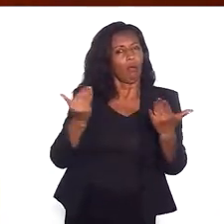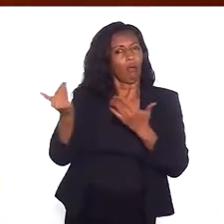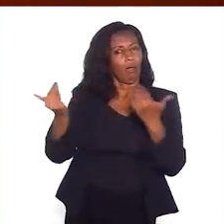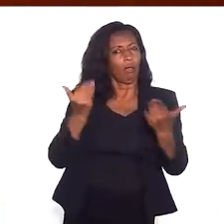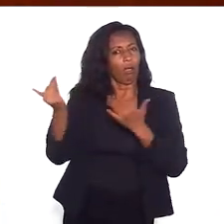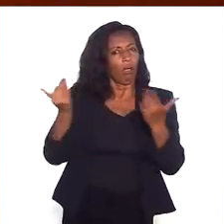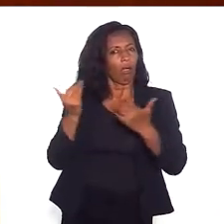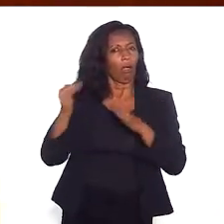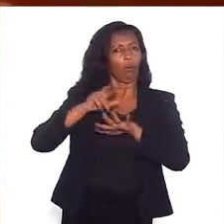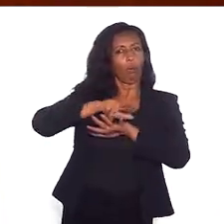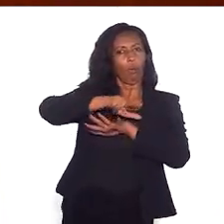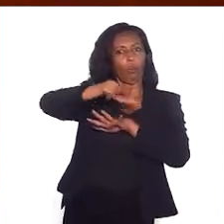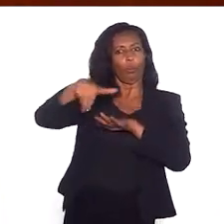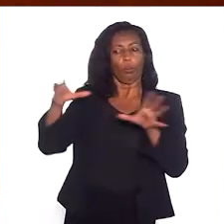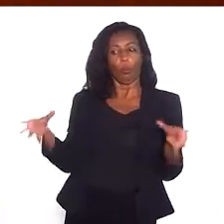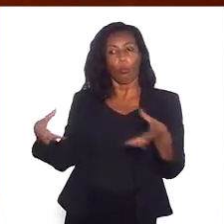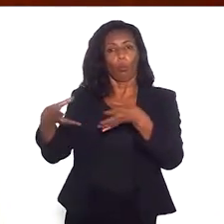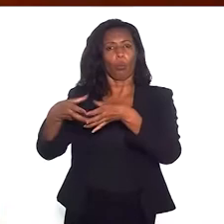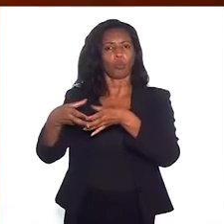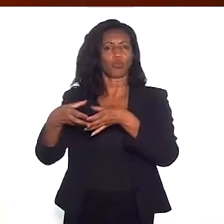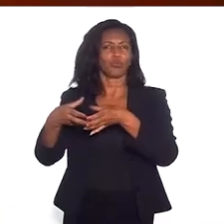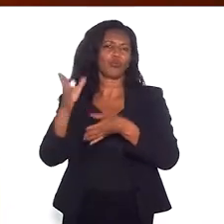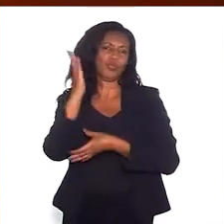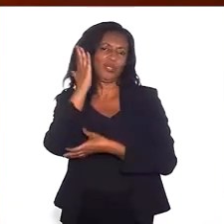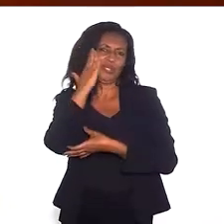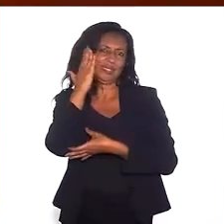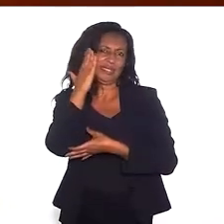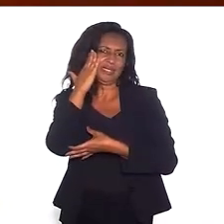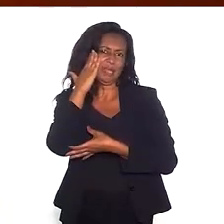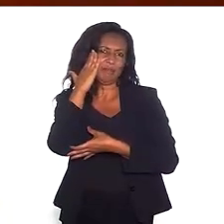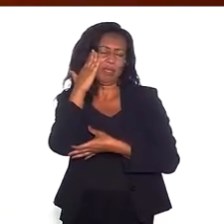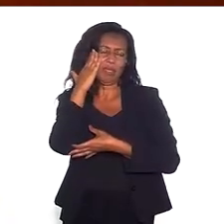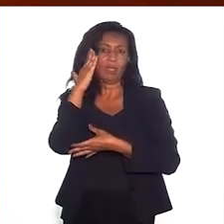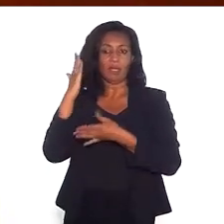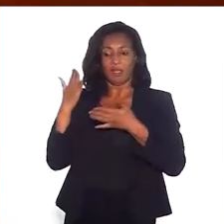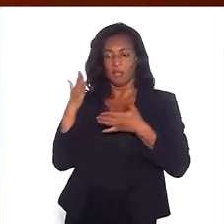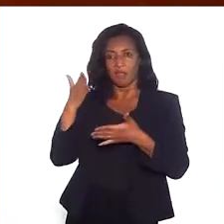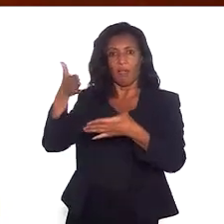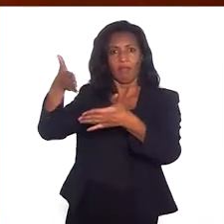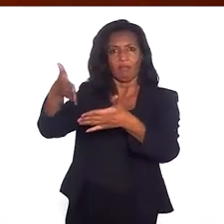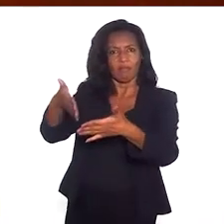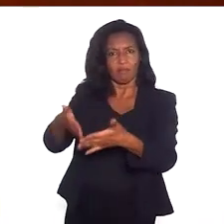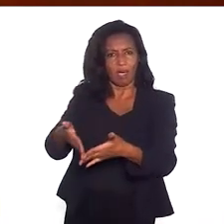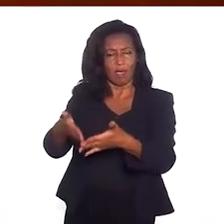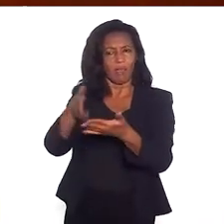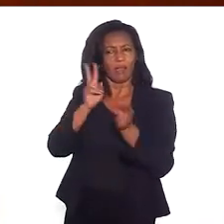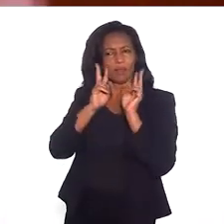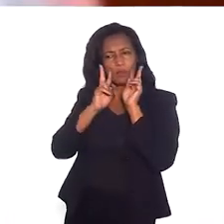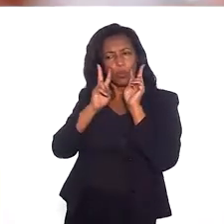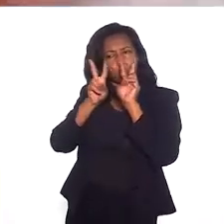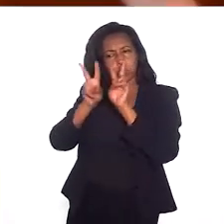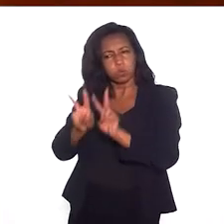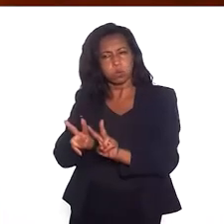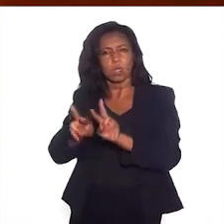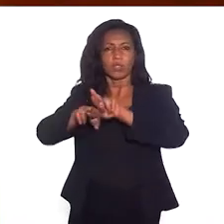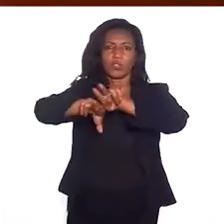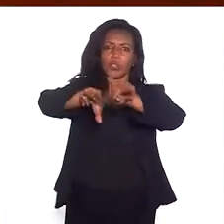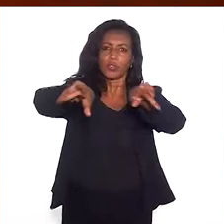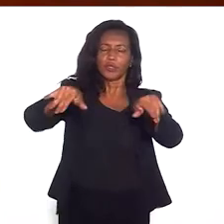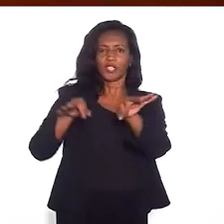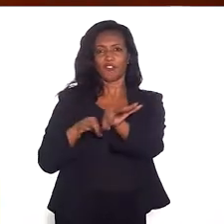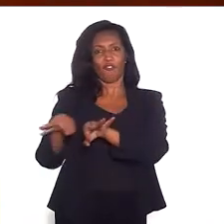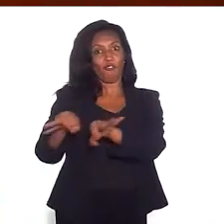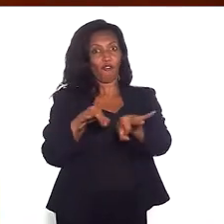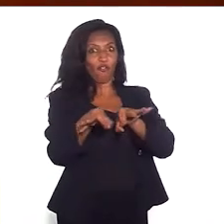se relaciona mais com a epistemologia, ou seja, com um conjunto de saberes, que vai levar em consideração, então, esse olhar, né, de